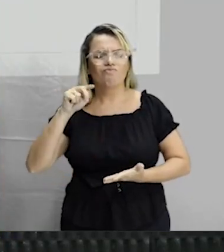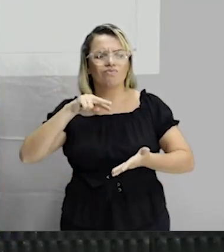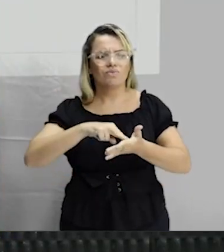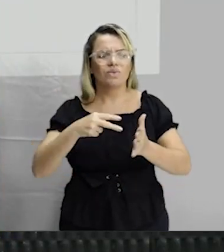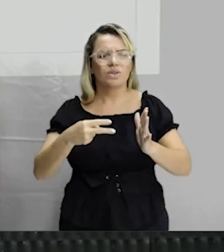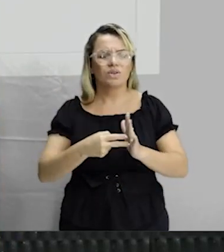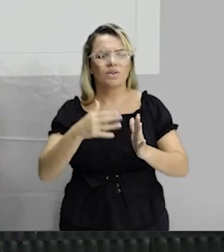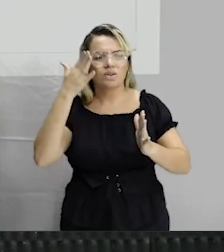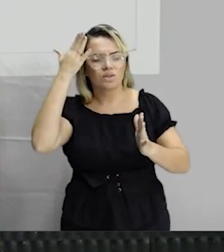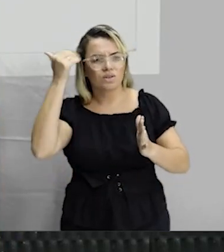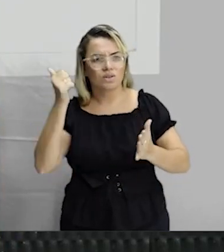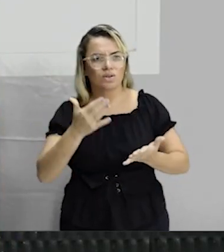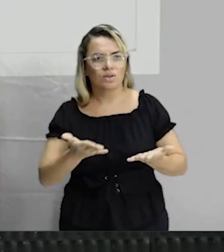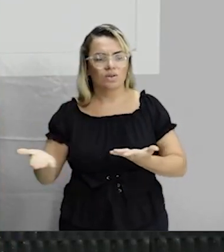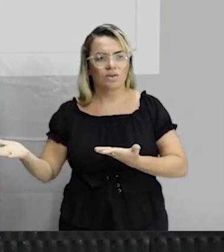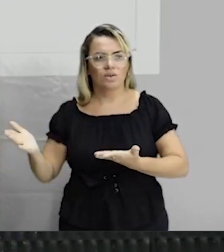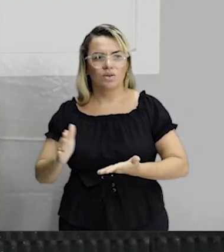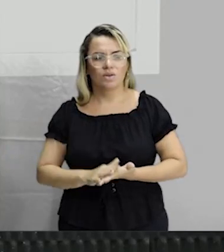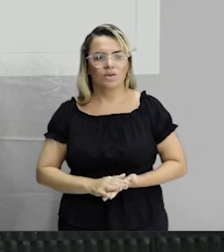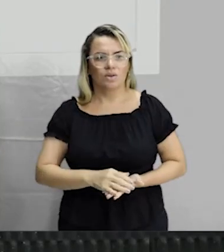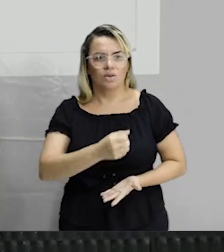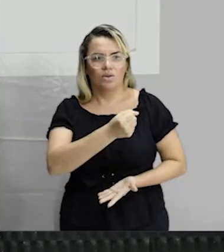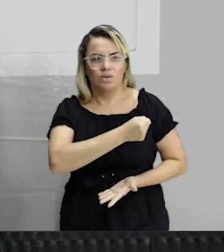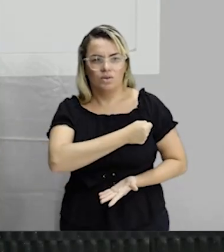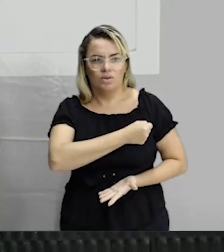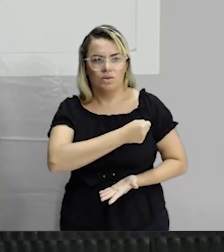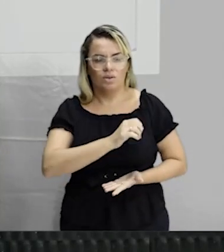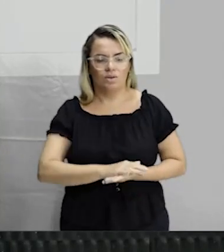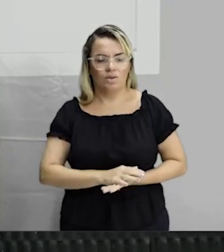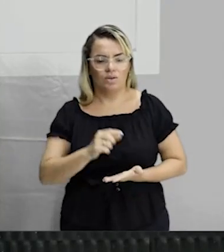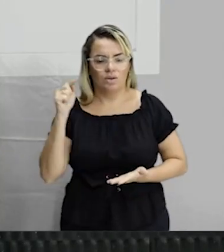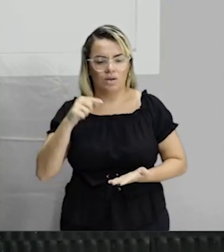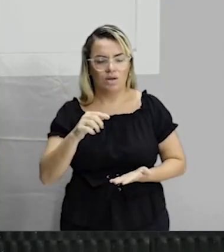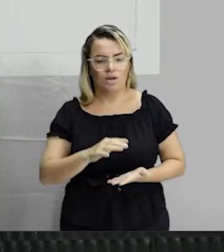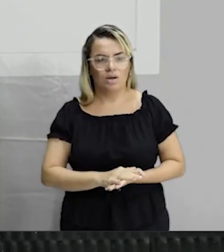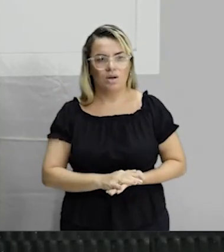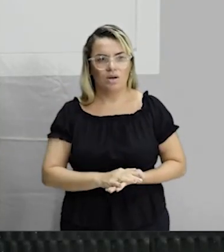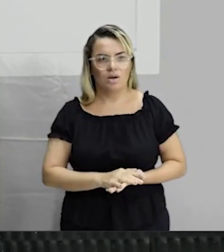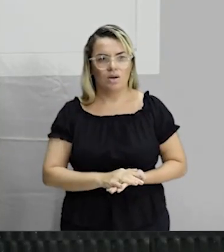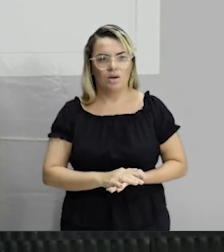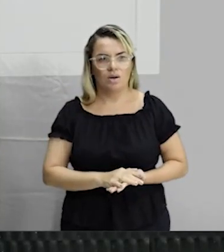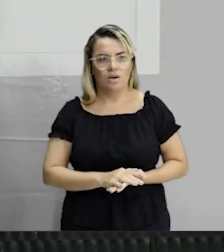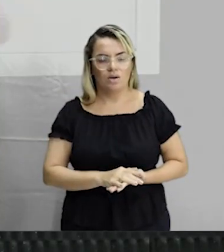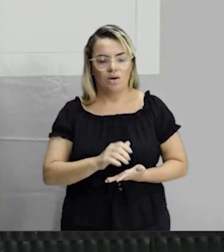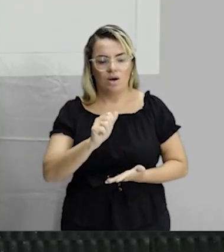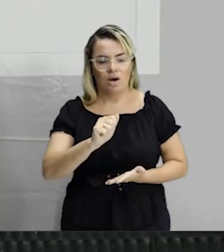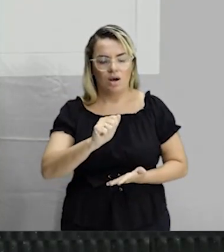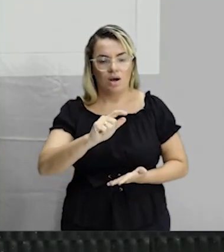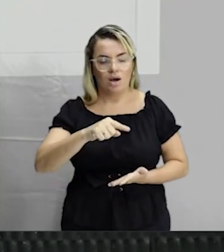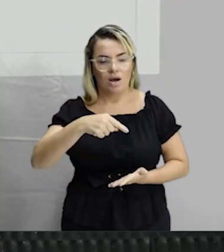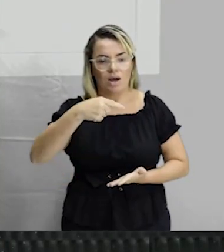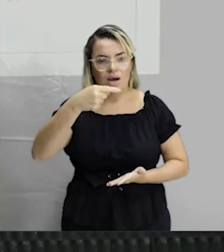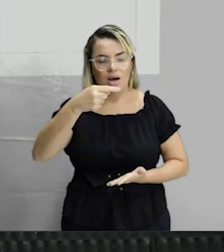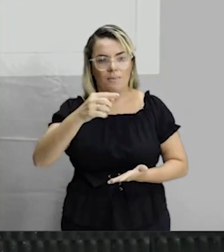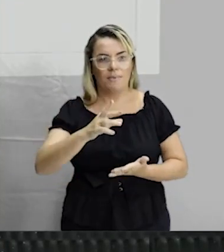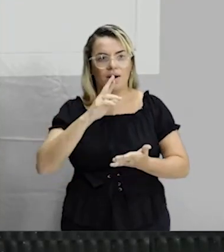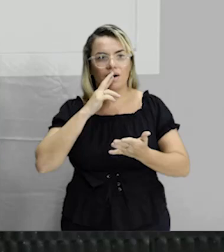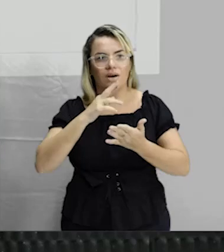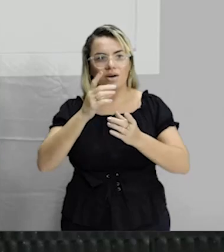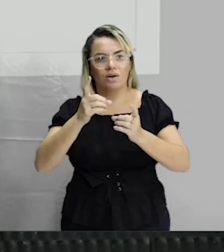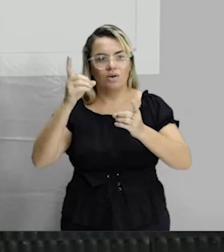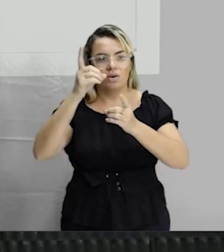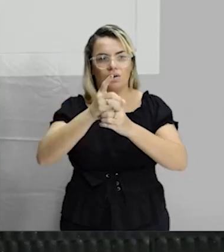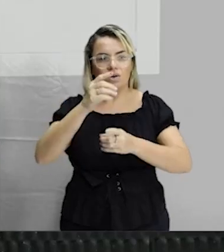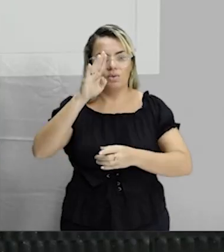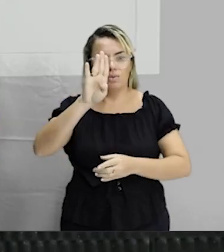certo? O que eu quero saber? Que número eu elevo a para obter o b, né? Que número eu elevo